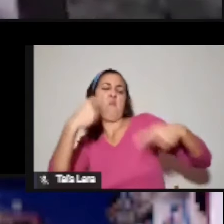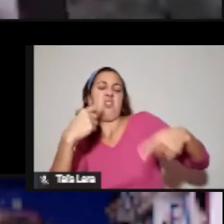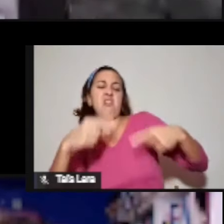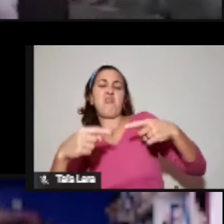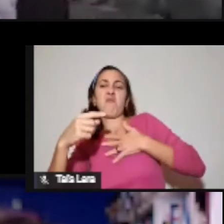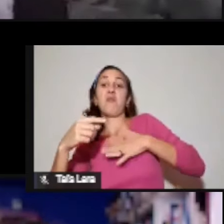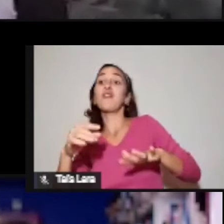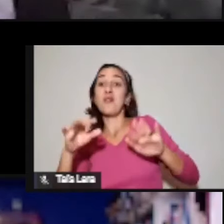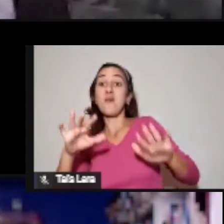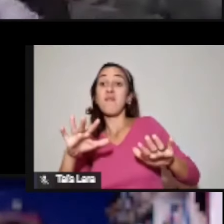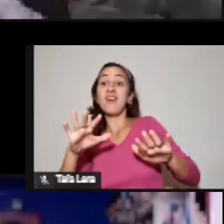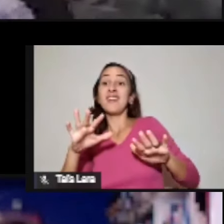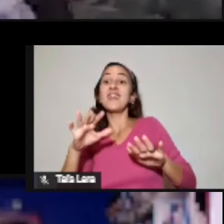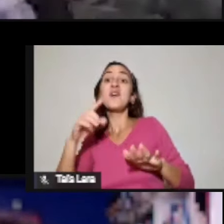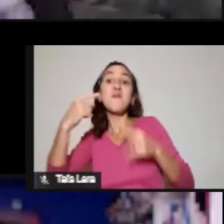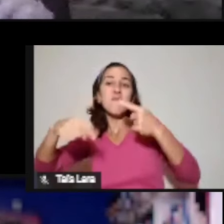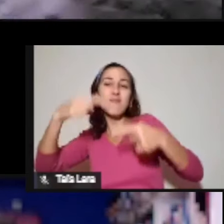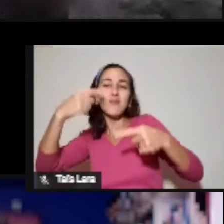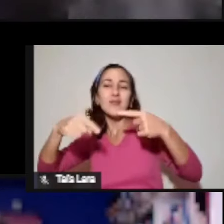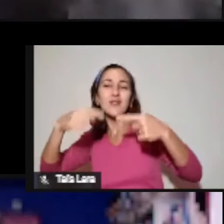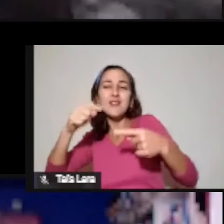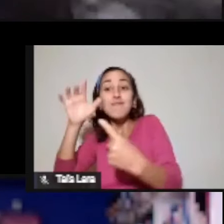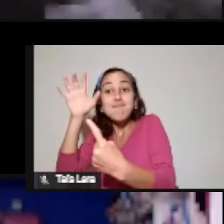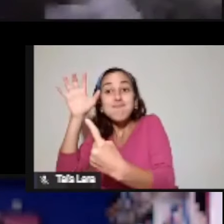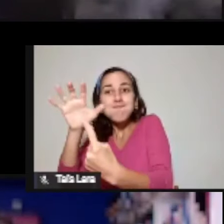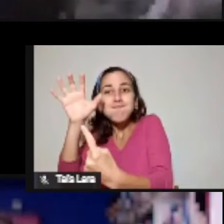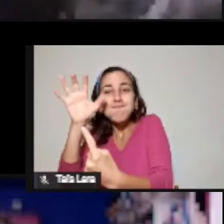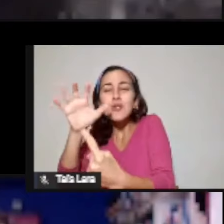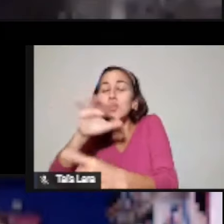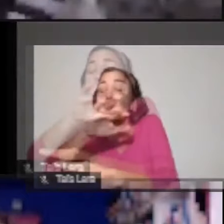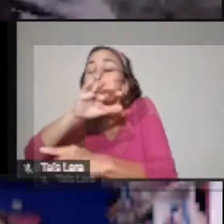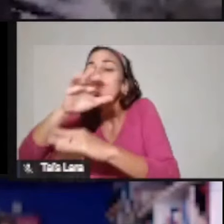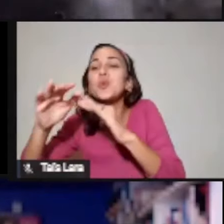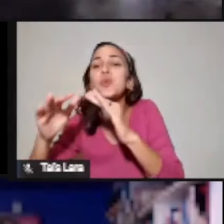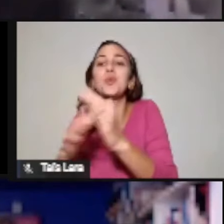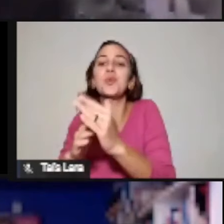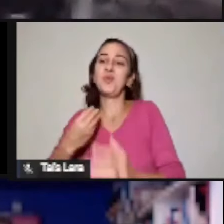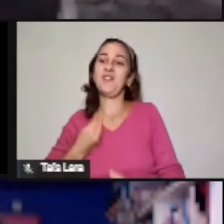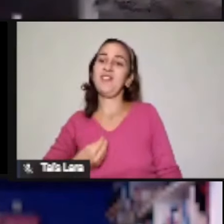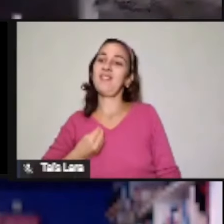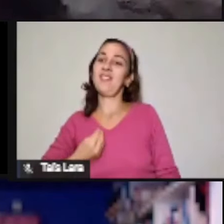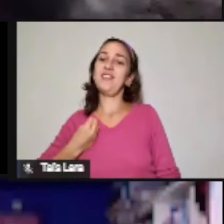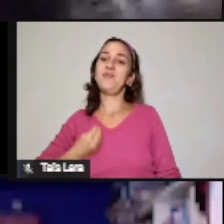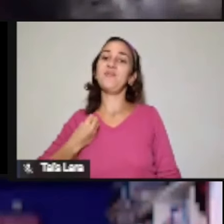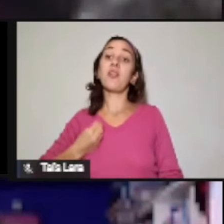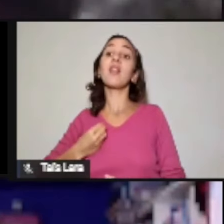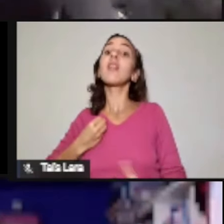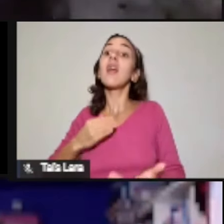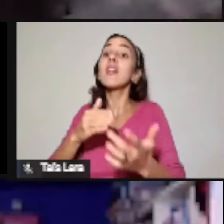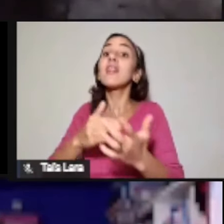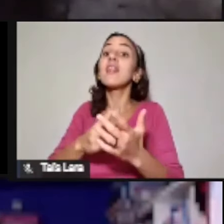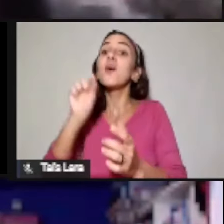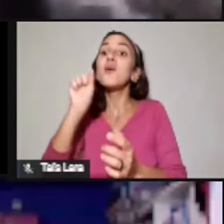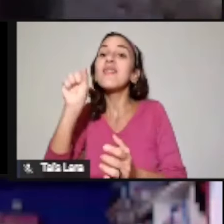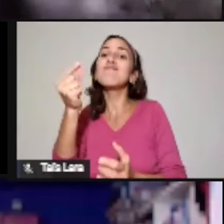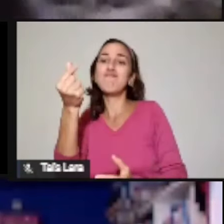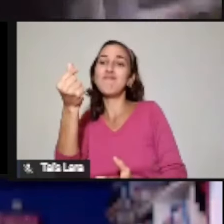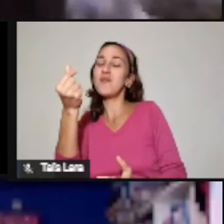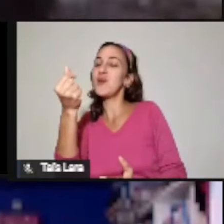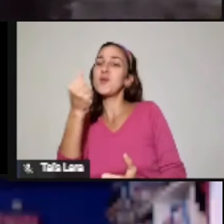acho que a gente tem que entender que política é esse processo em que a gente pensa nas necessidades de todo